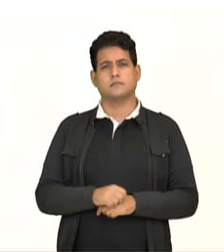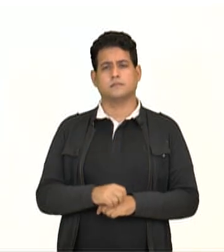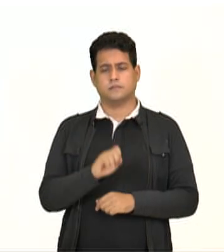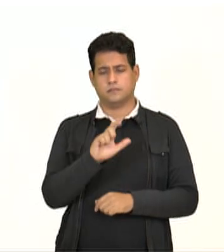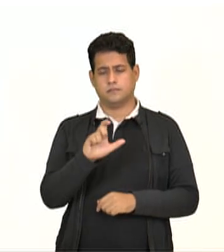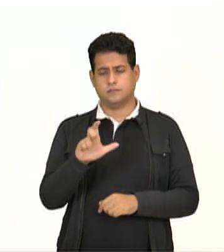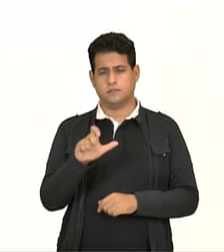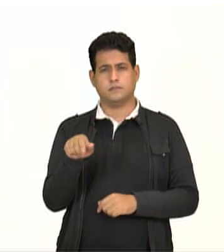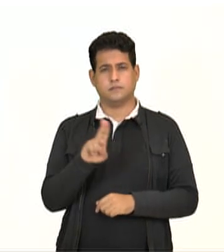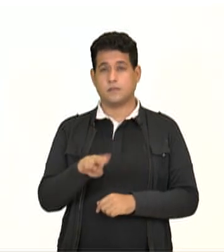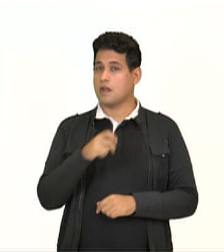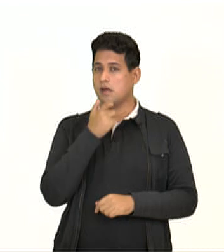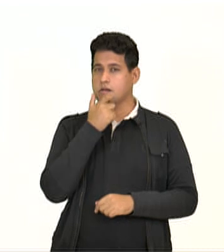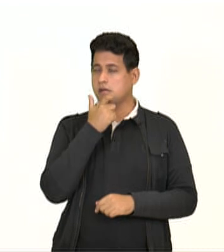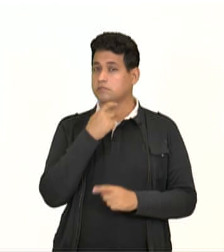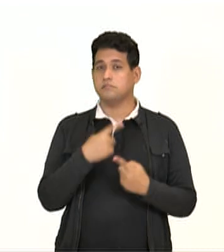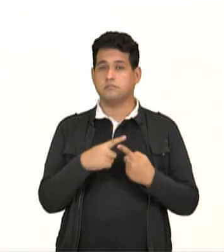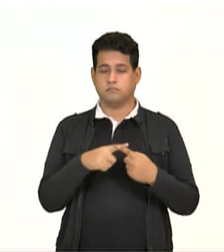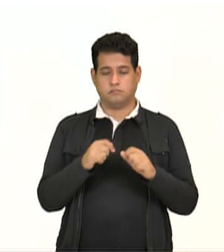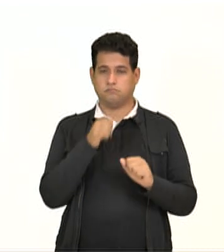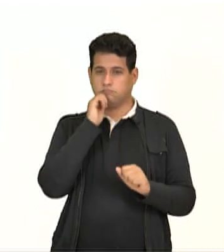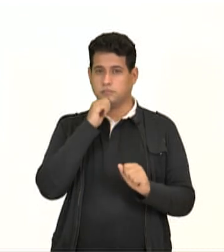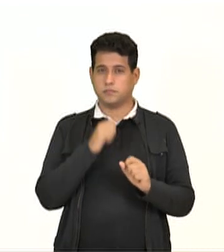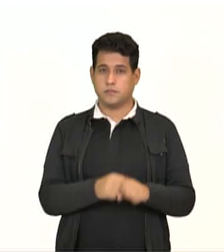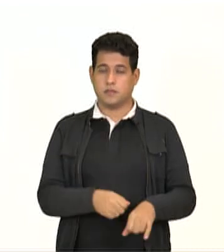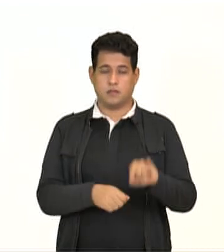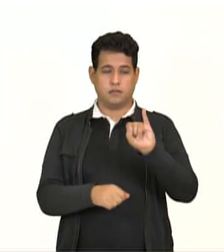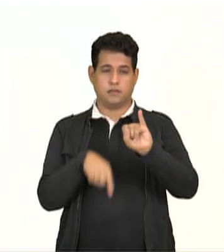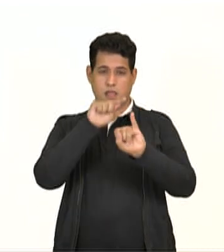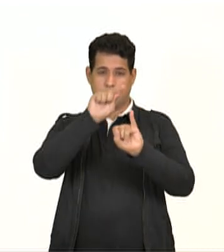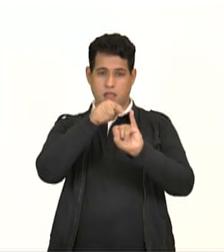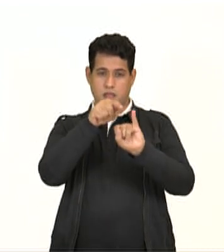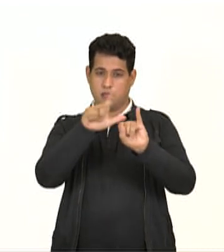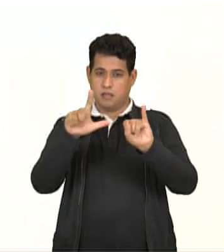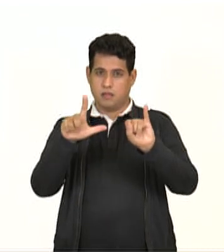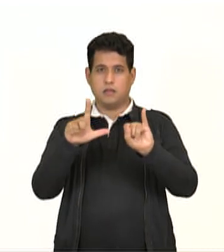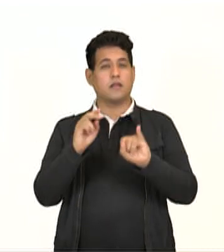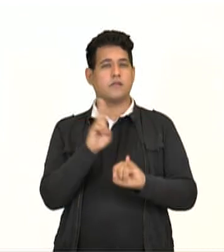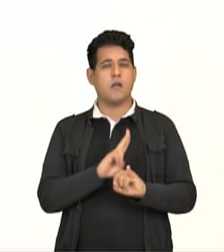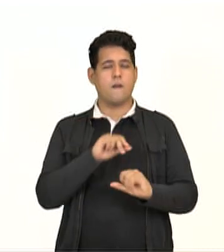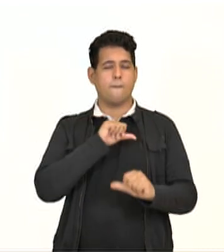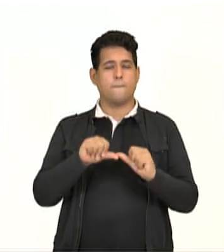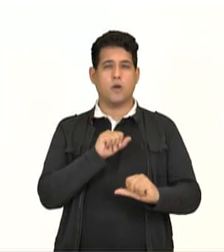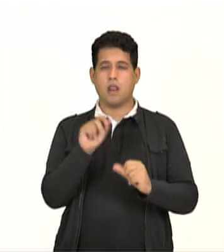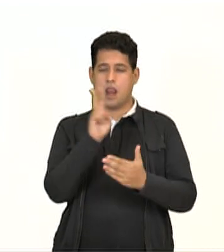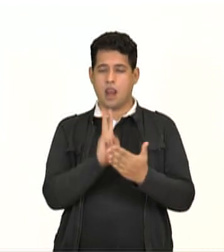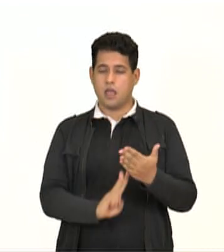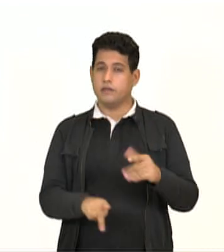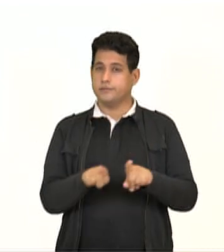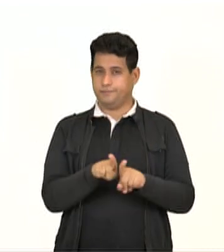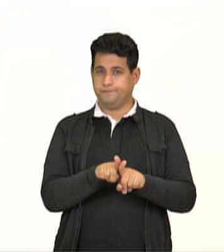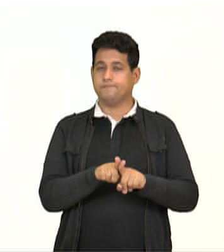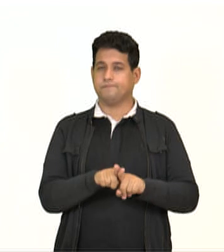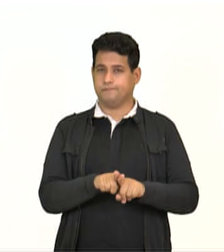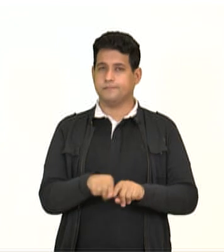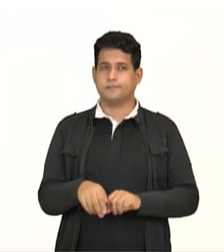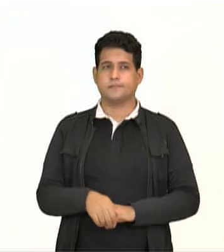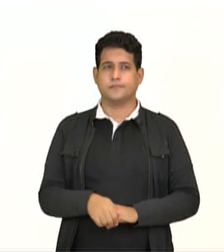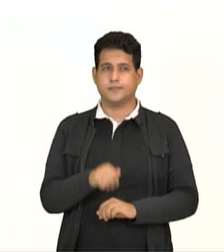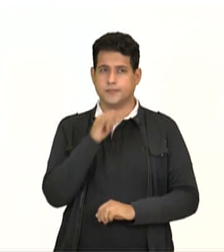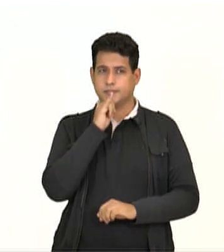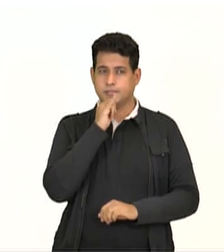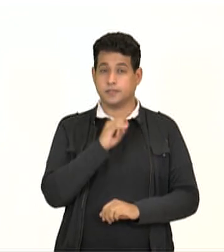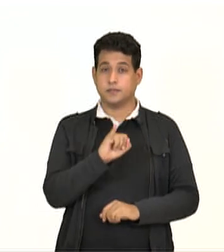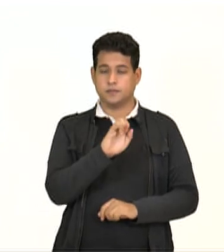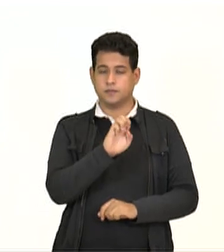muito usado na língua inglesa para sinalizar essa abreviatura e vai mudar um pouquinho na hora que você for ler também na pronúncia. As